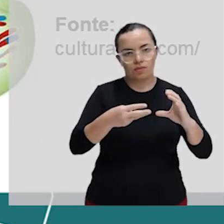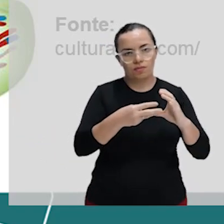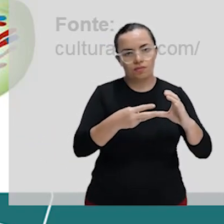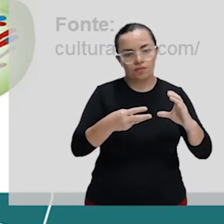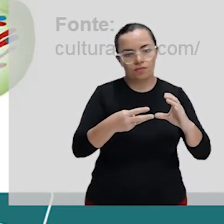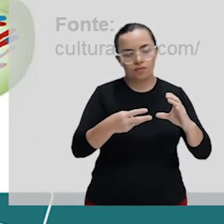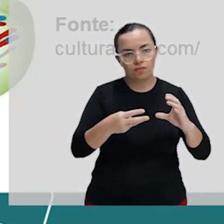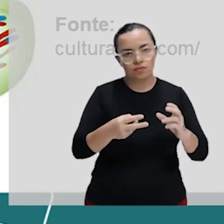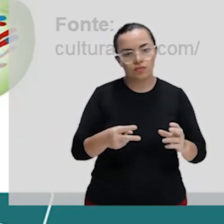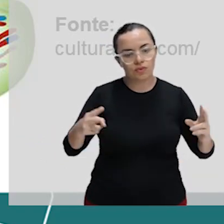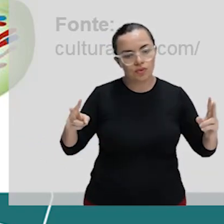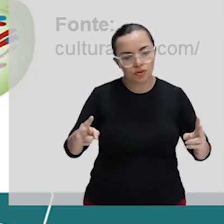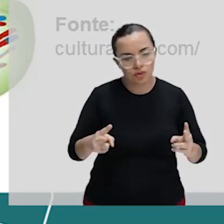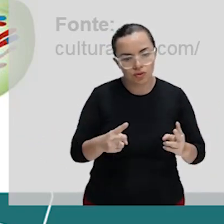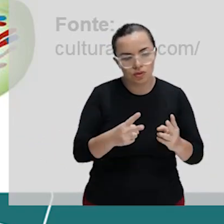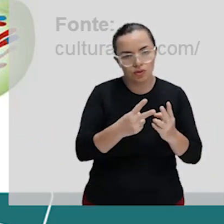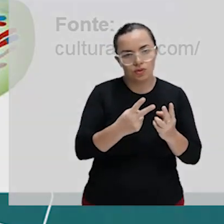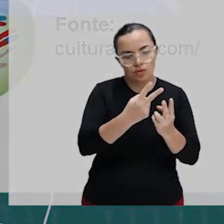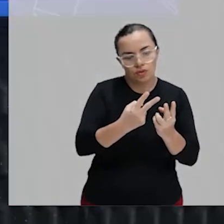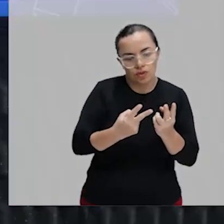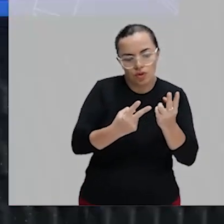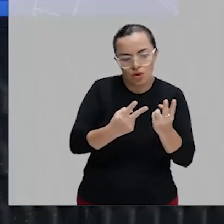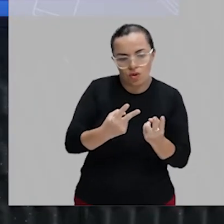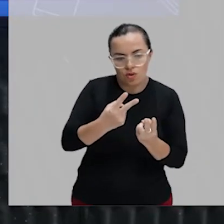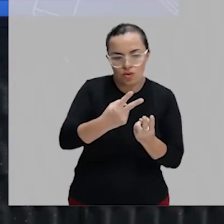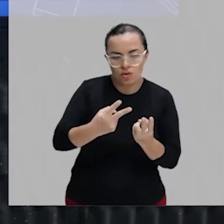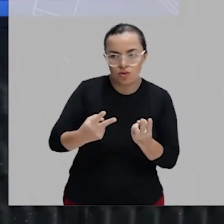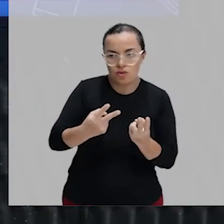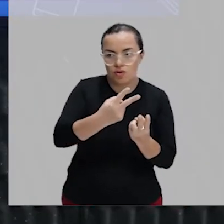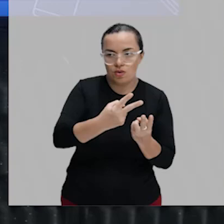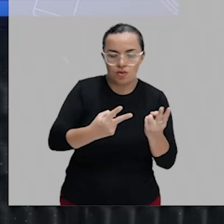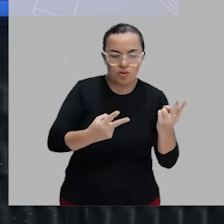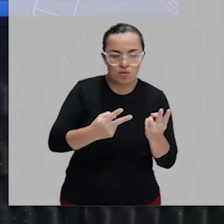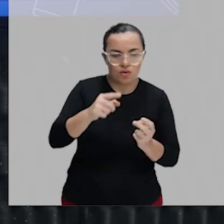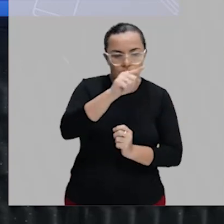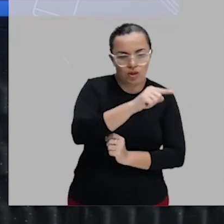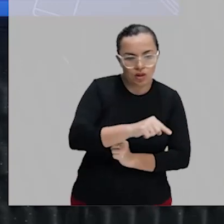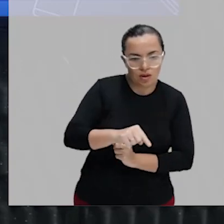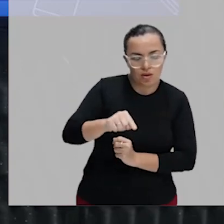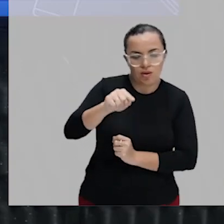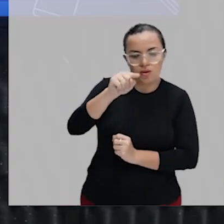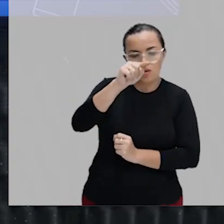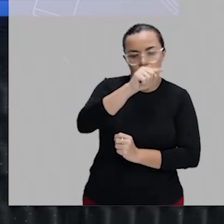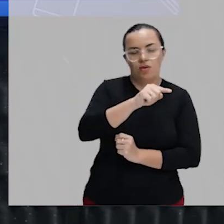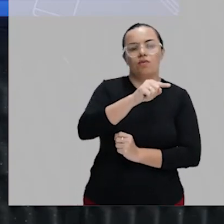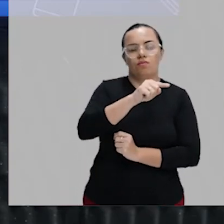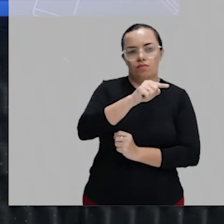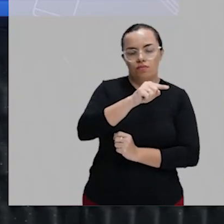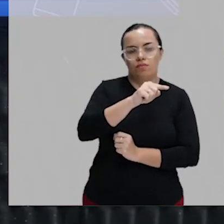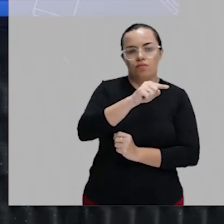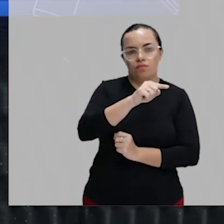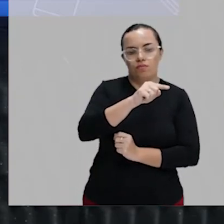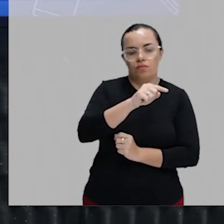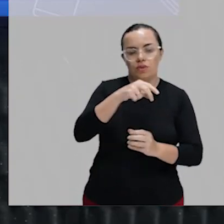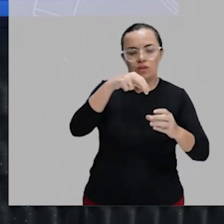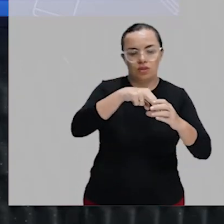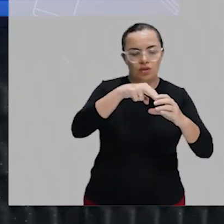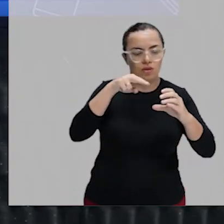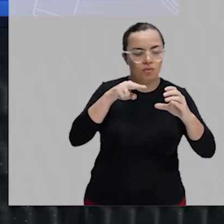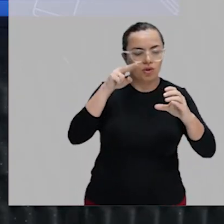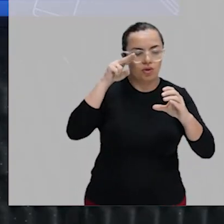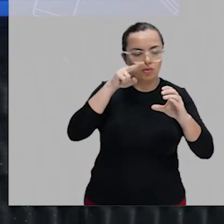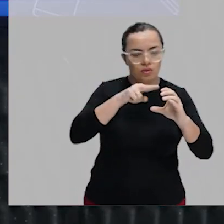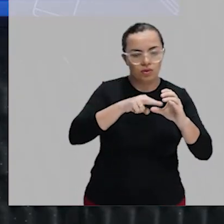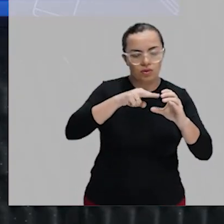aqui duplicados. Tá vendo esses fios aqui partindo de um par de centríolo para o outro? São microtúbulos. Então, durante a